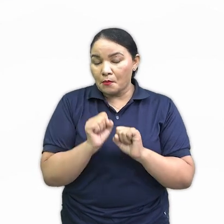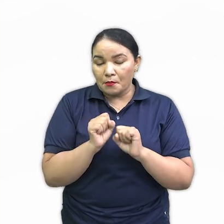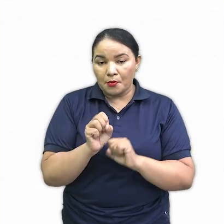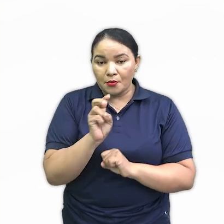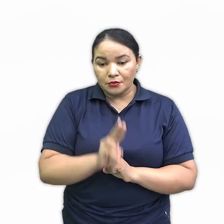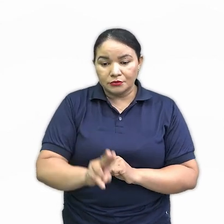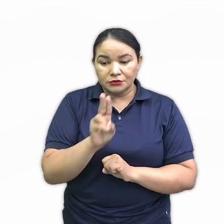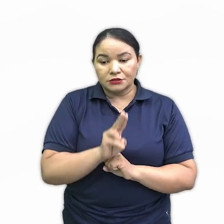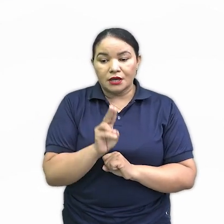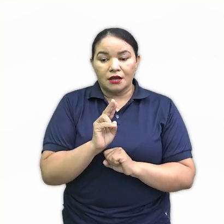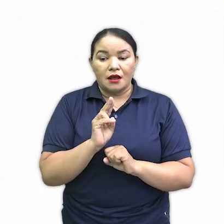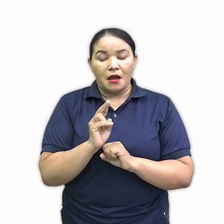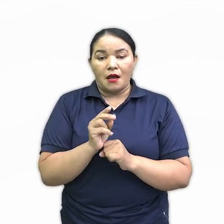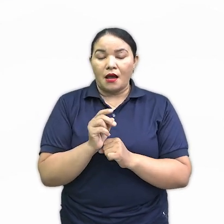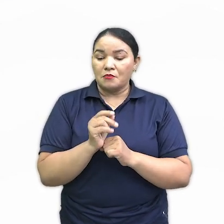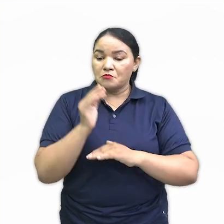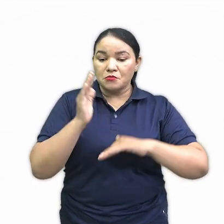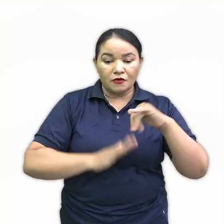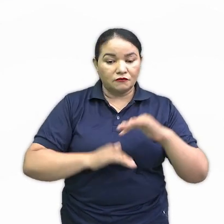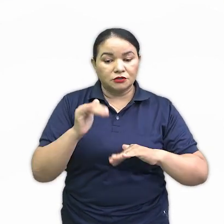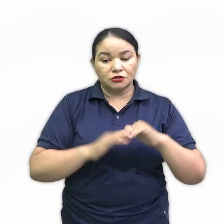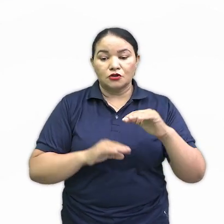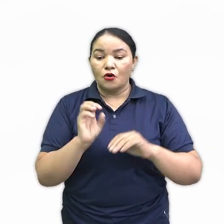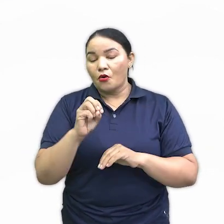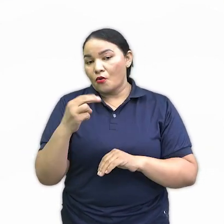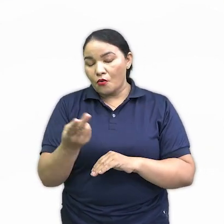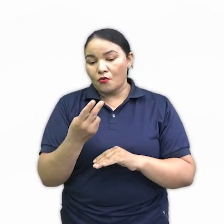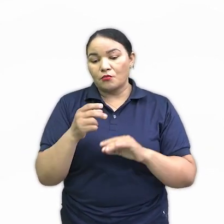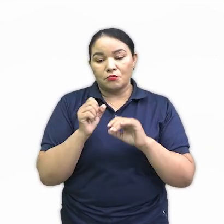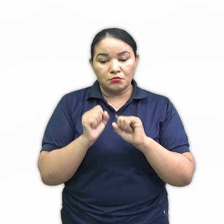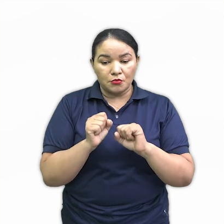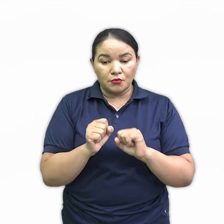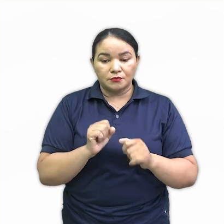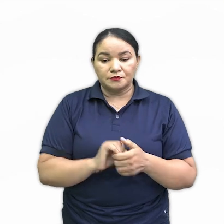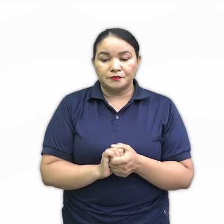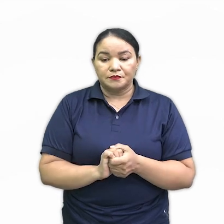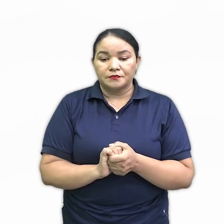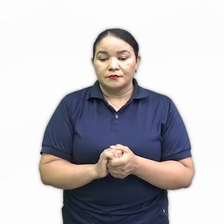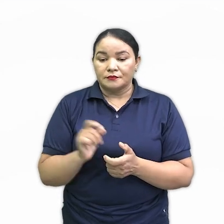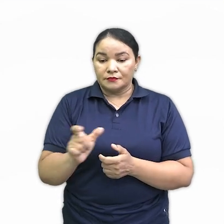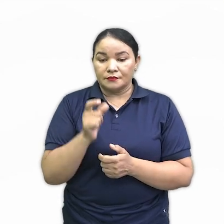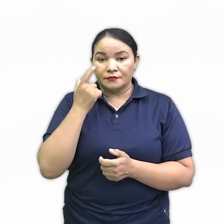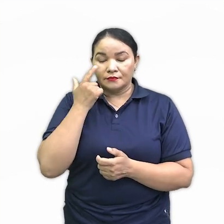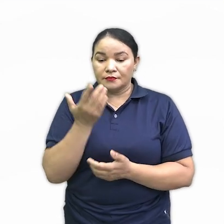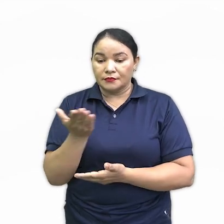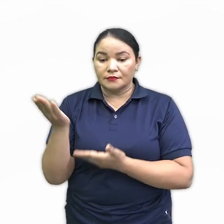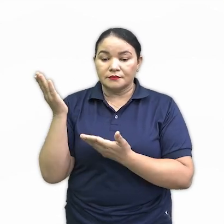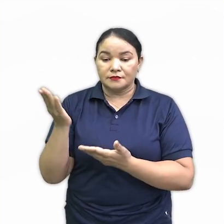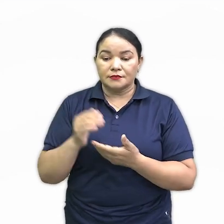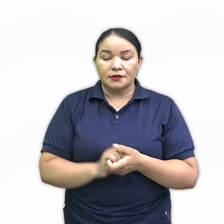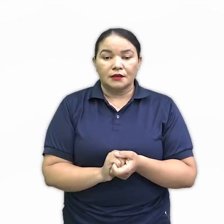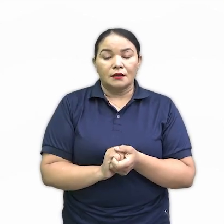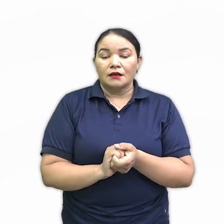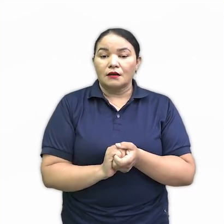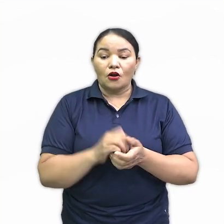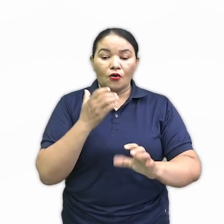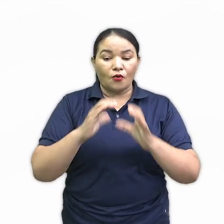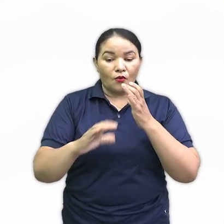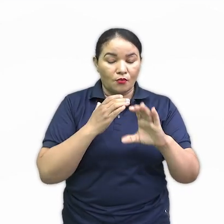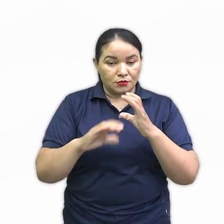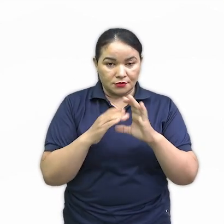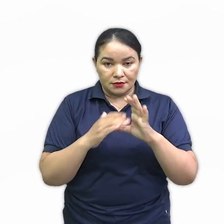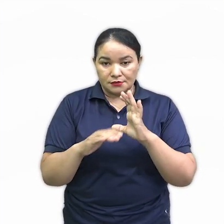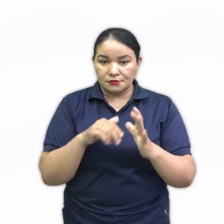fins profissionais ou personal communication, ou comunicação